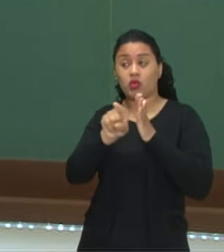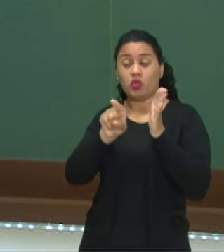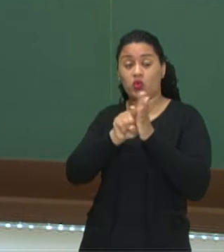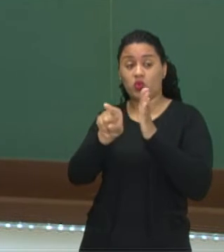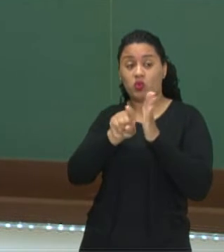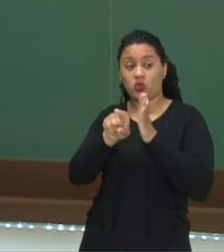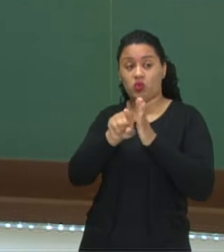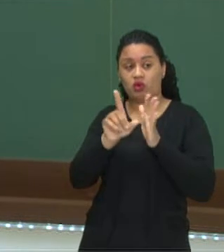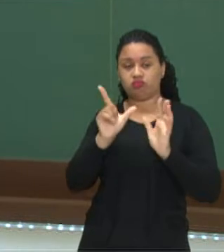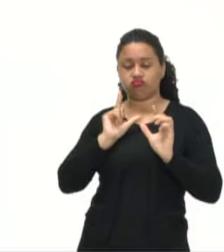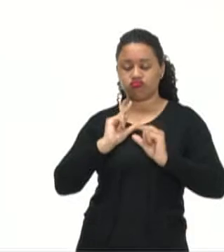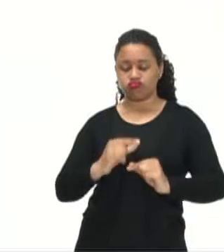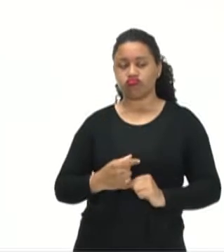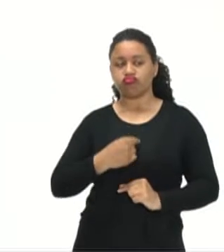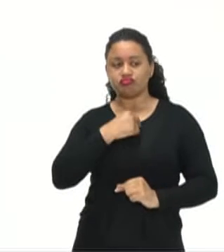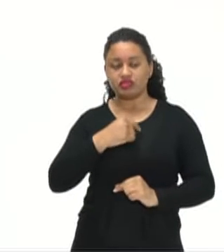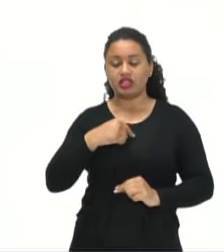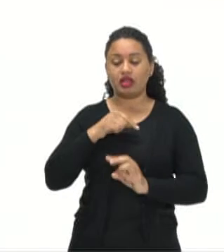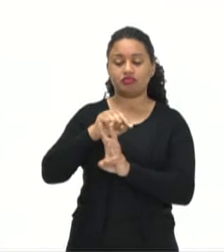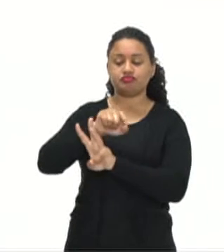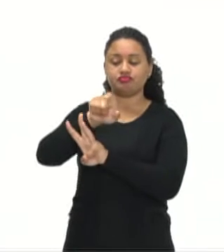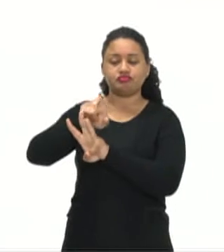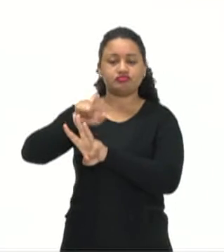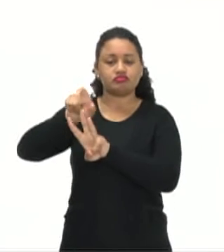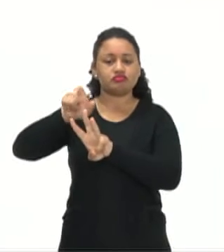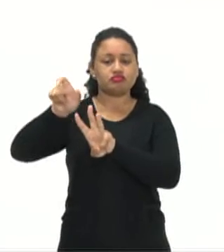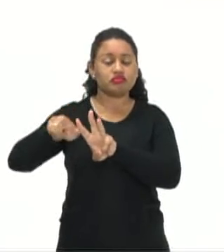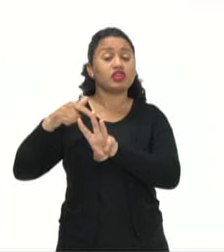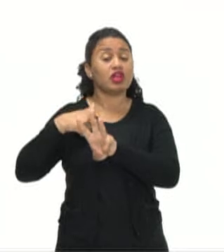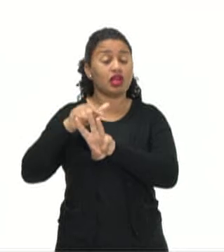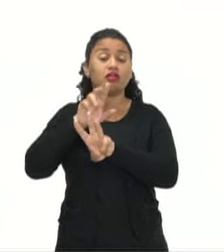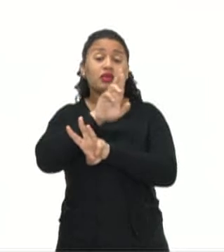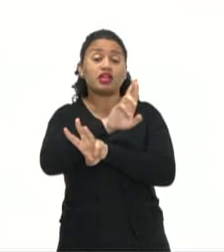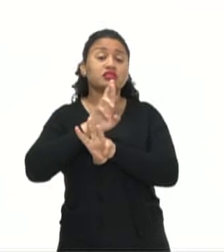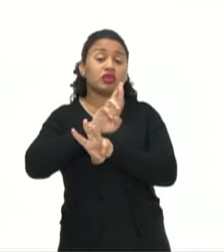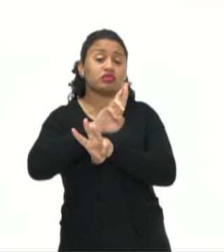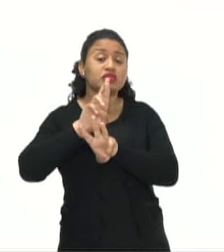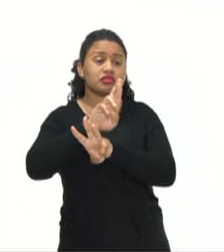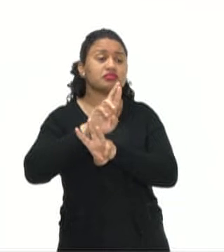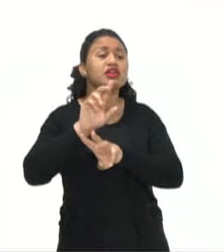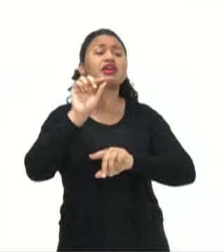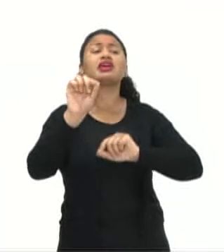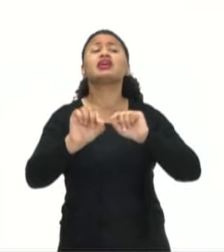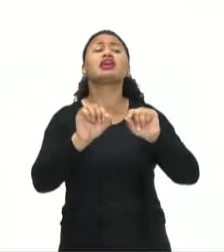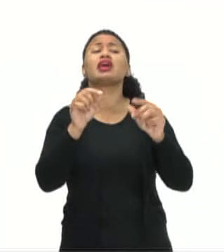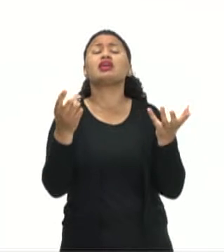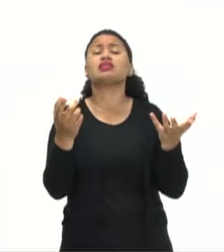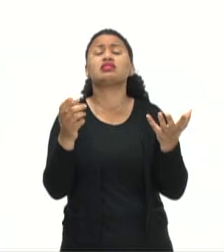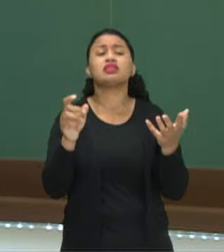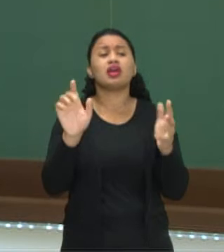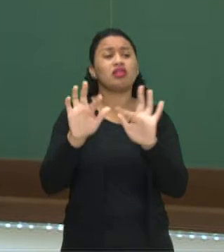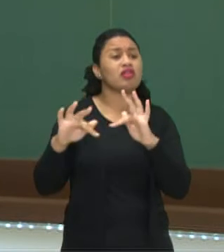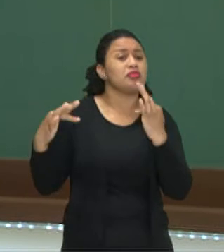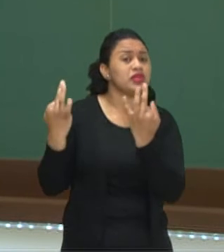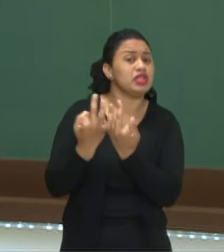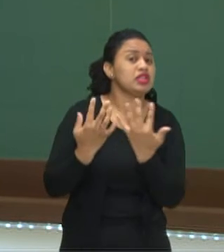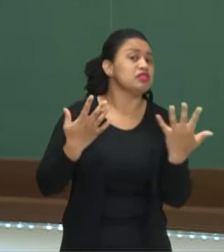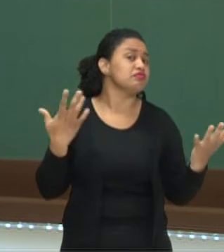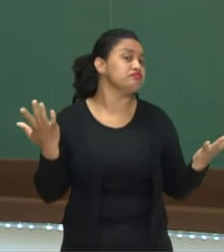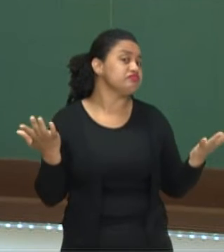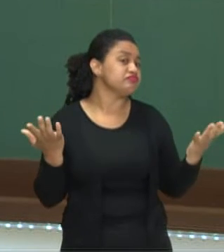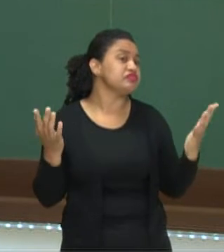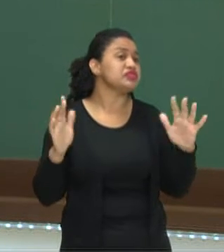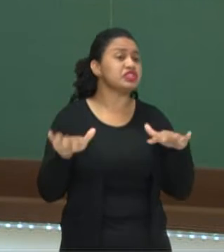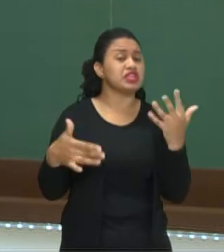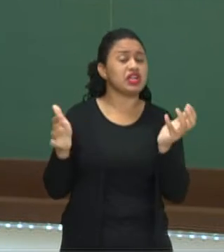entrevistador e temos as 3 pessoas que estão sendo entrevistadas. Quem será que são elas? Será que são uma família? Será que eles